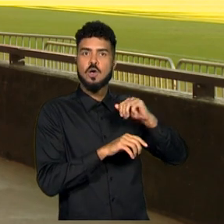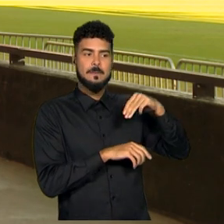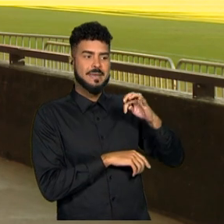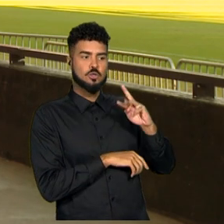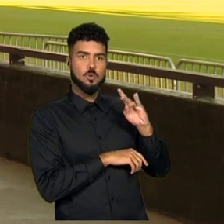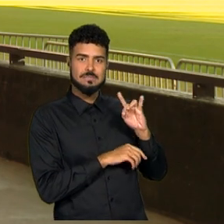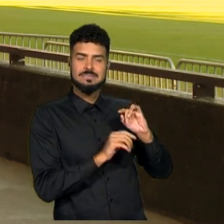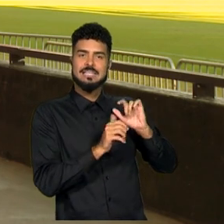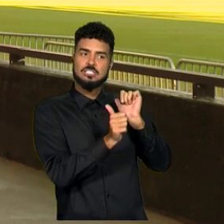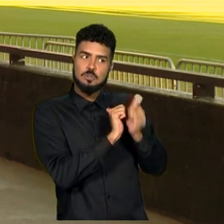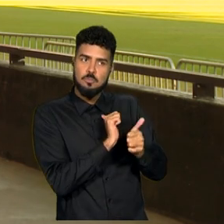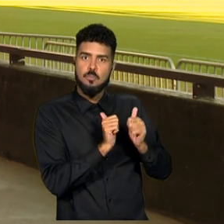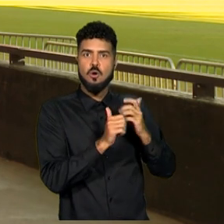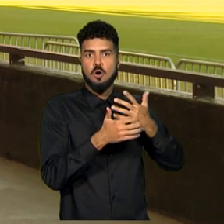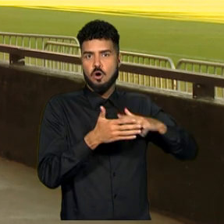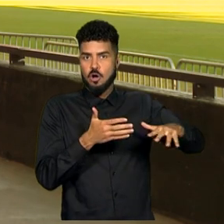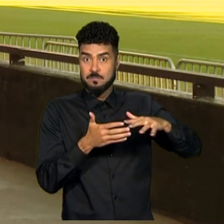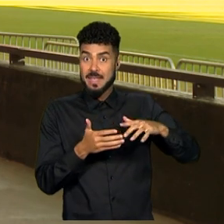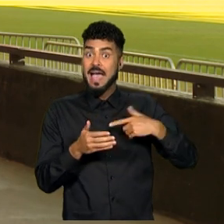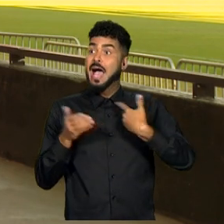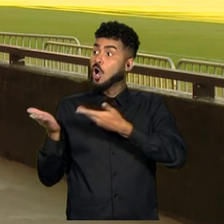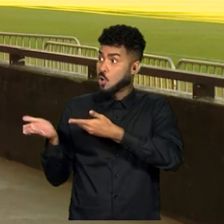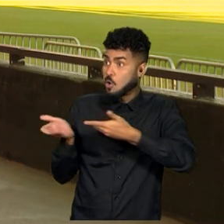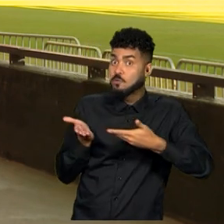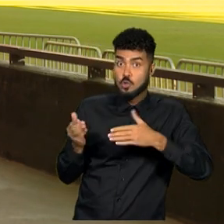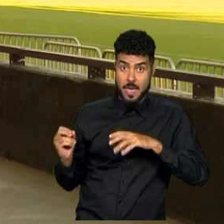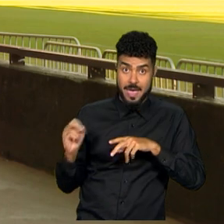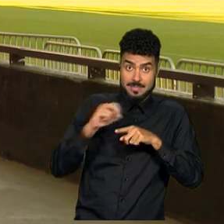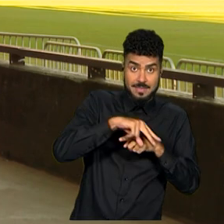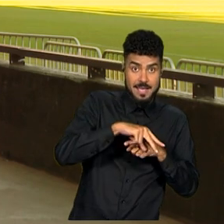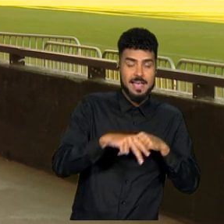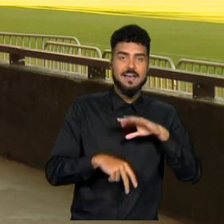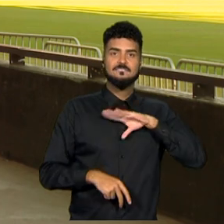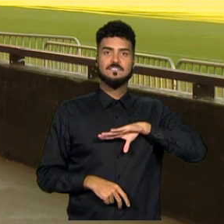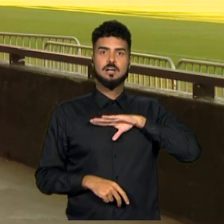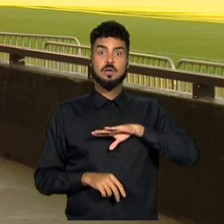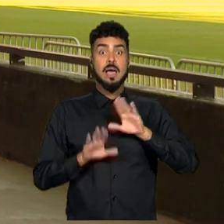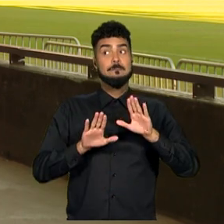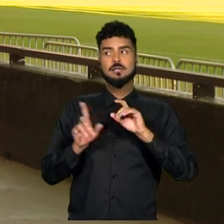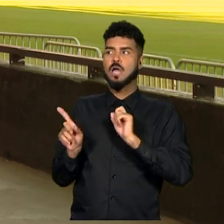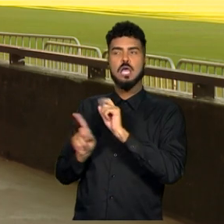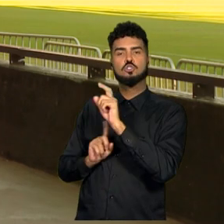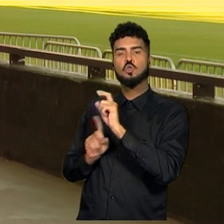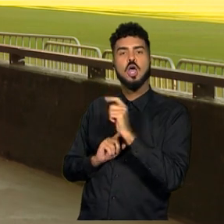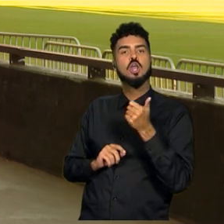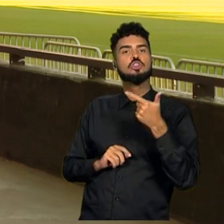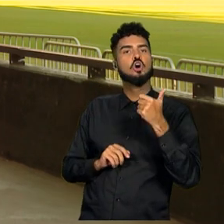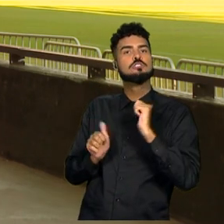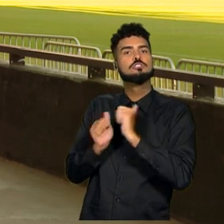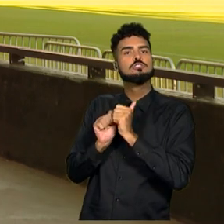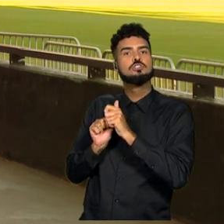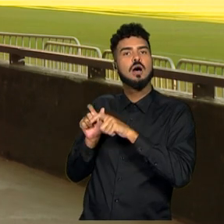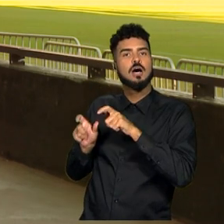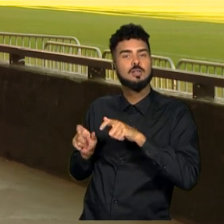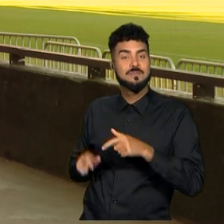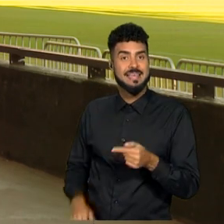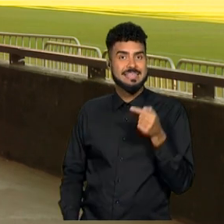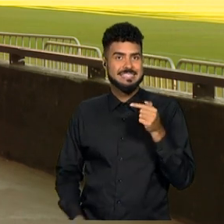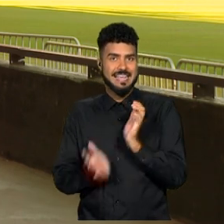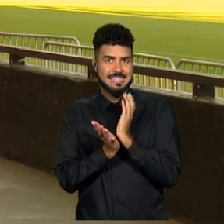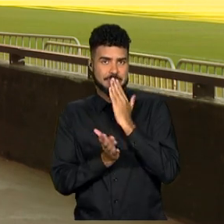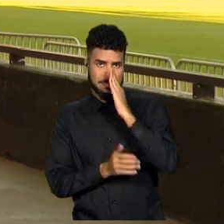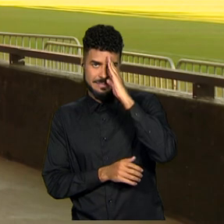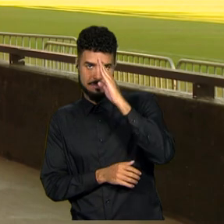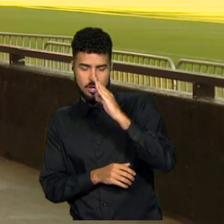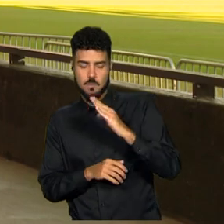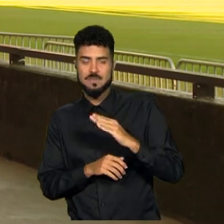Atléticos. E o Vasco será convidado a participar dessa liga, desde que exclua 12 jogadores, 7 do time